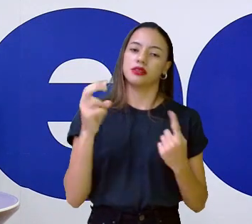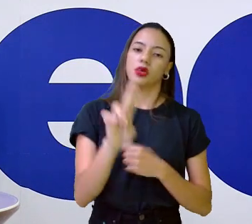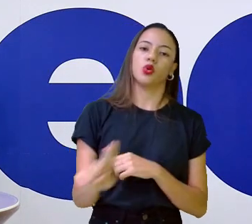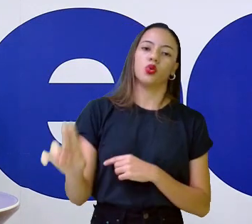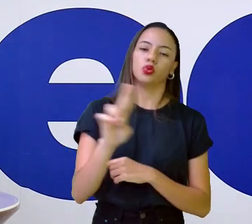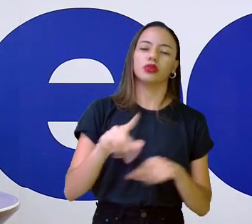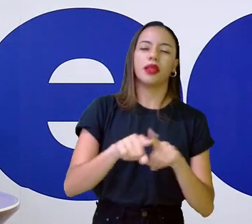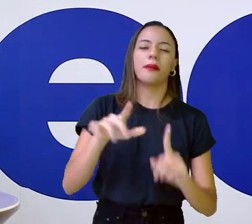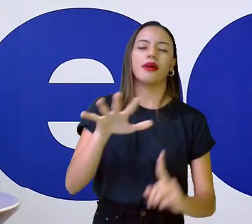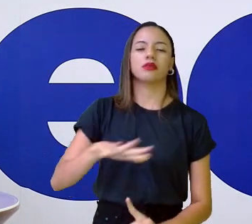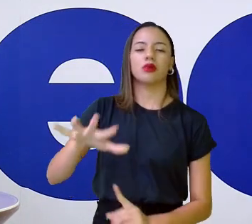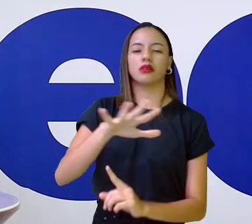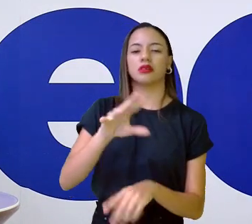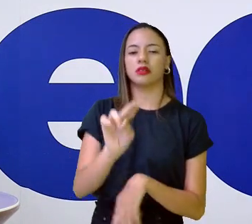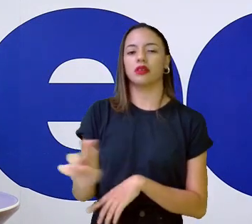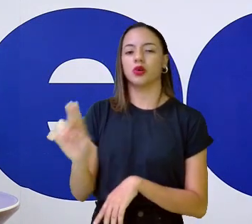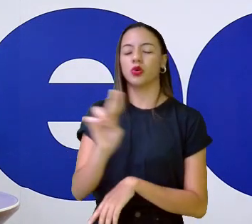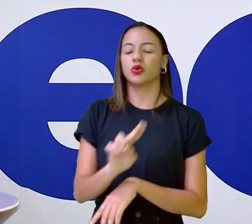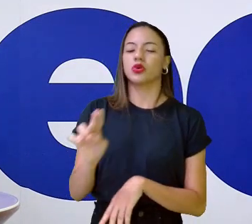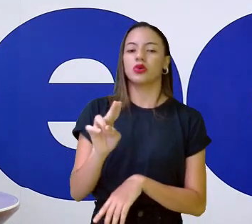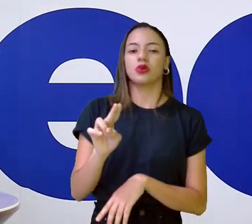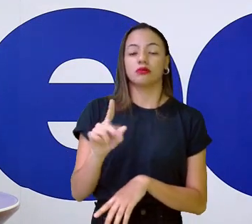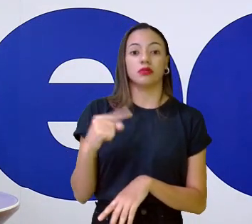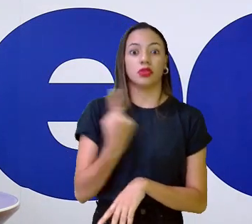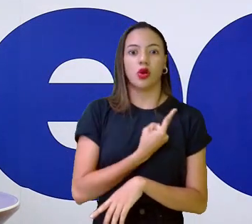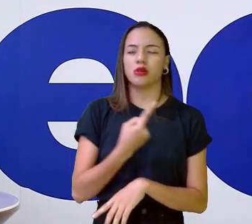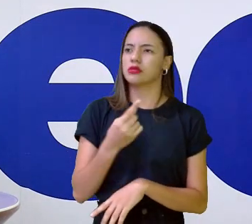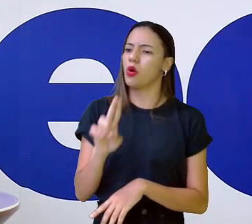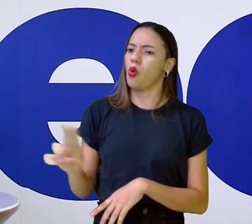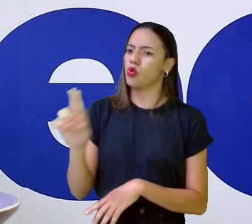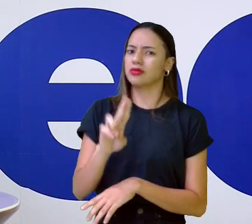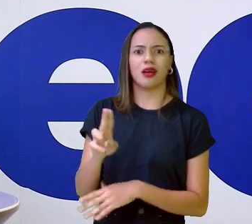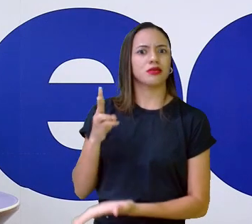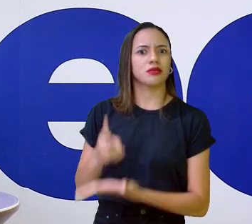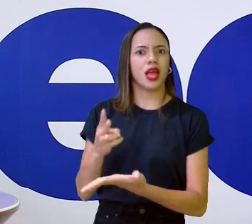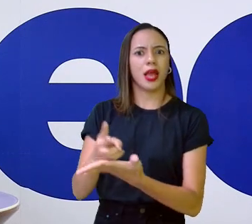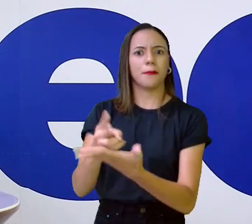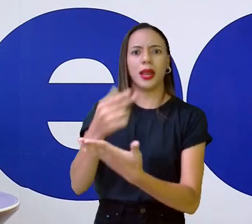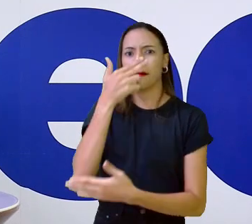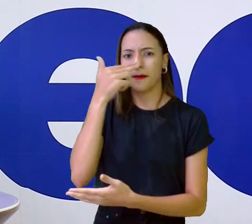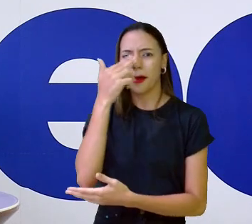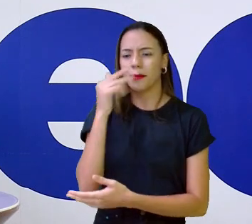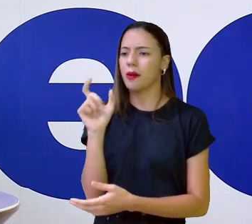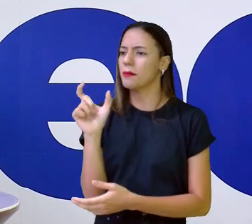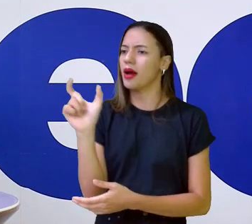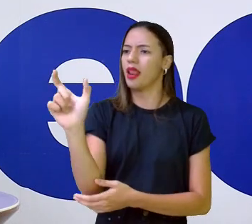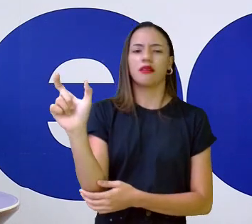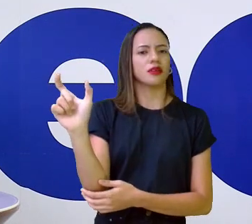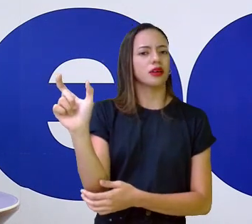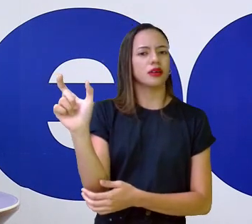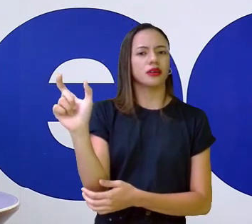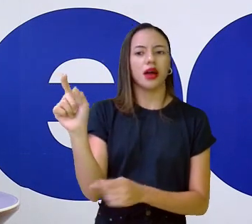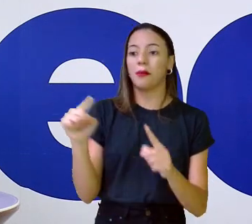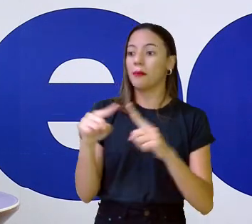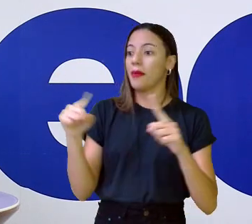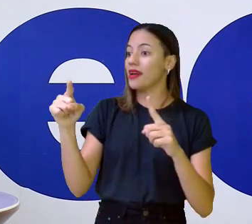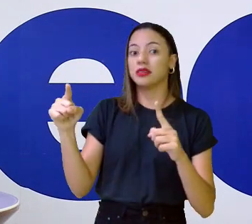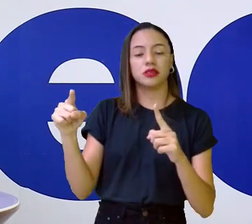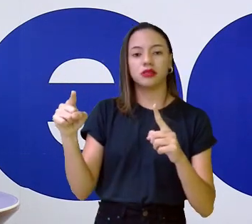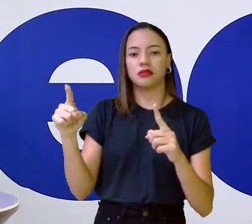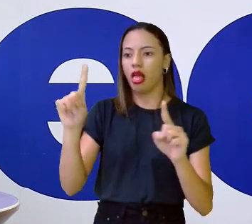situações de uso, faz com que a gente utilize sempre aquela palavra daquele jeito, sem ser de acordo com a norma